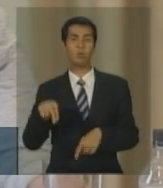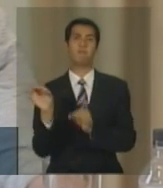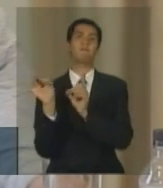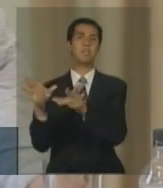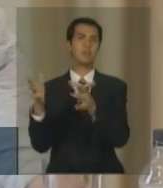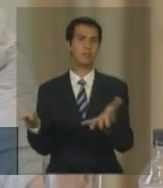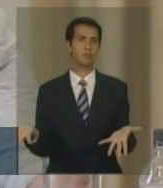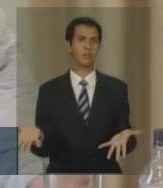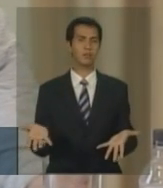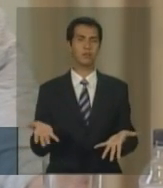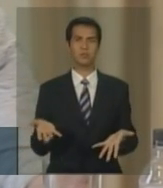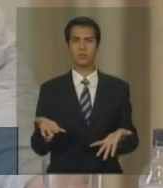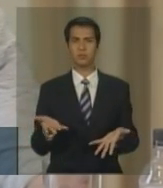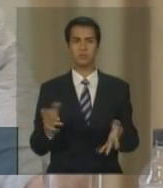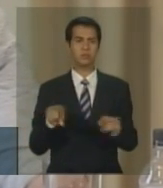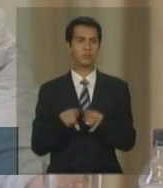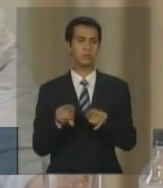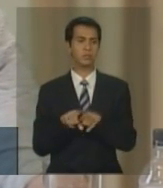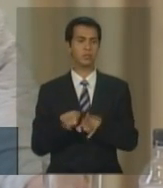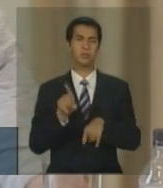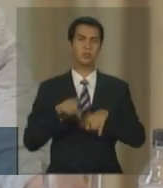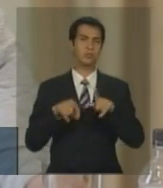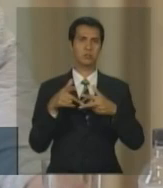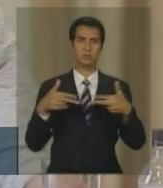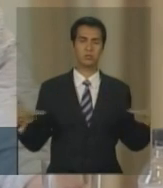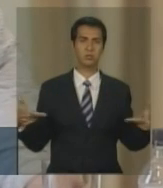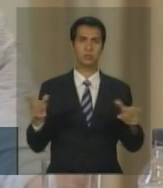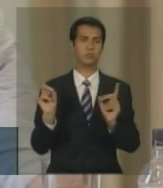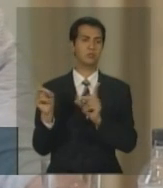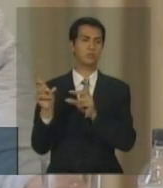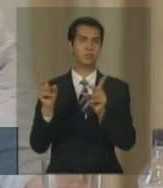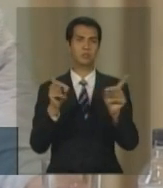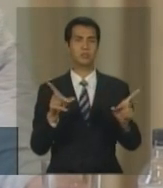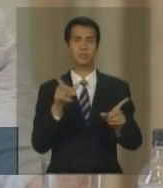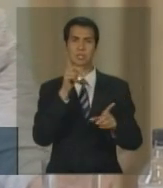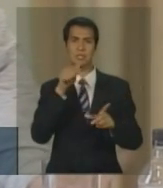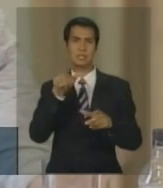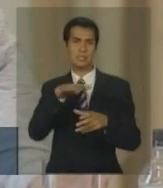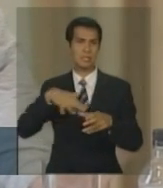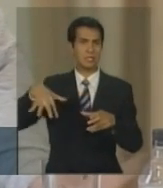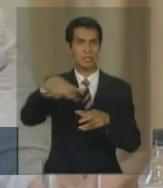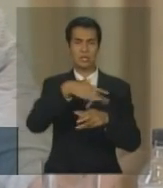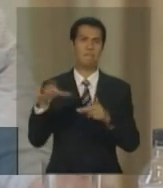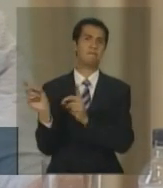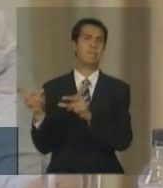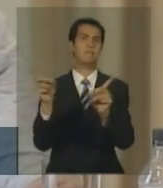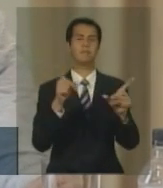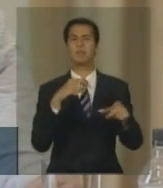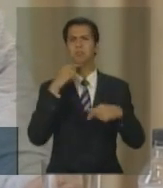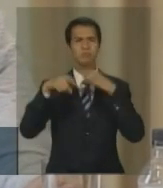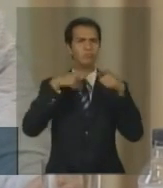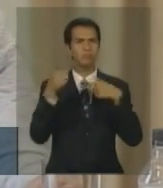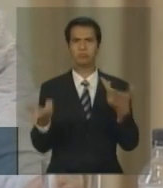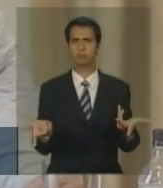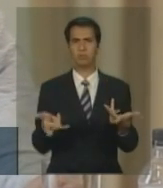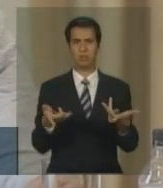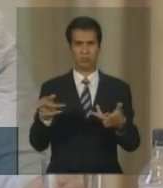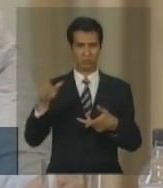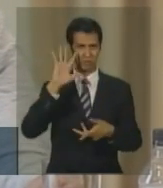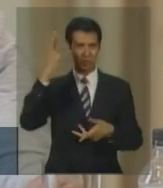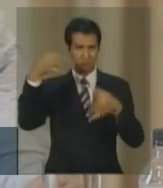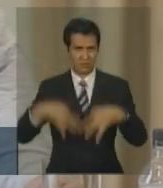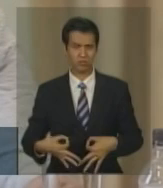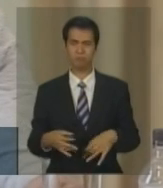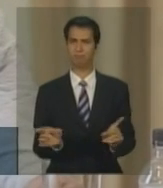Além de vender o Pártenon, o que mais que ela pode vender? As ilhas gregas. Eu não acho que essa solução seja correta. O que